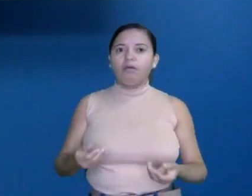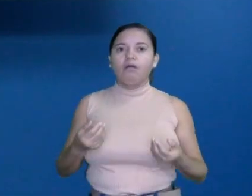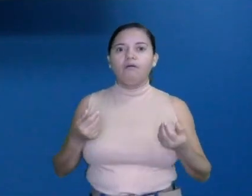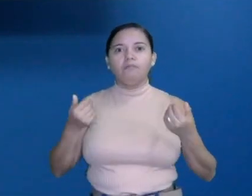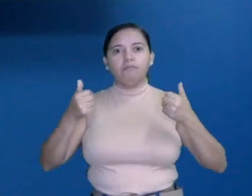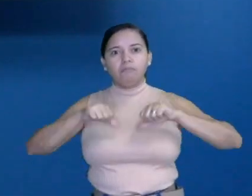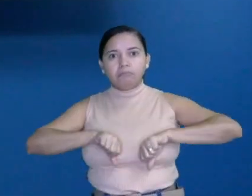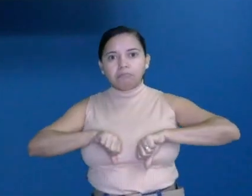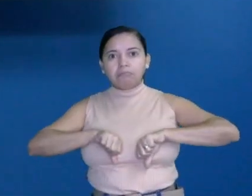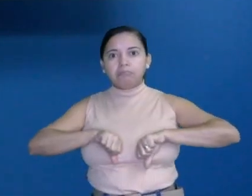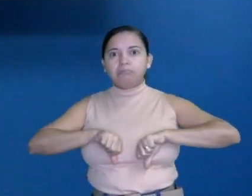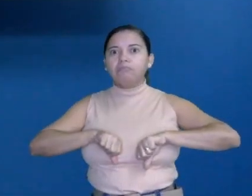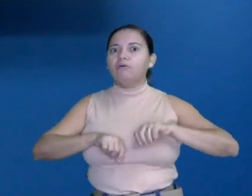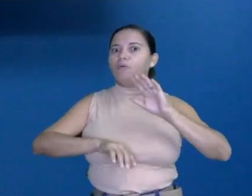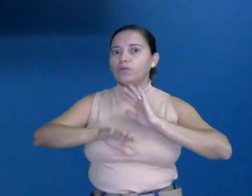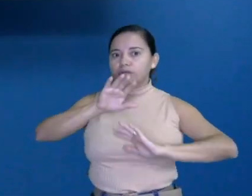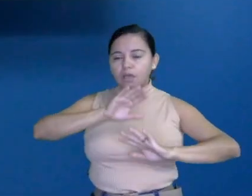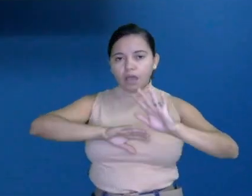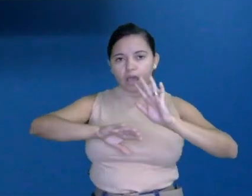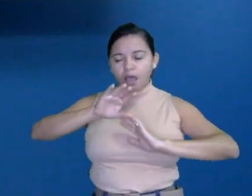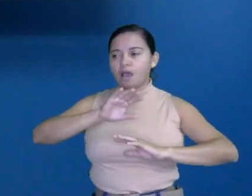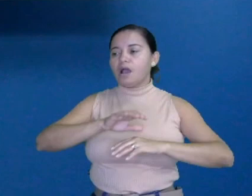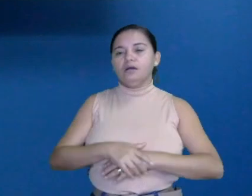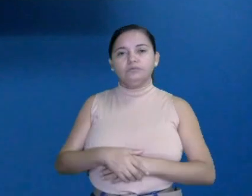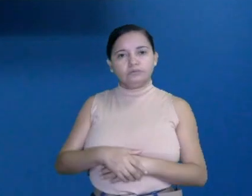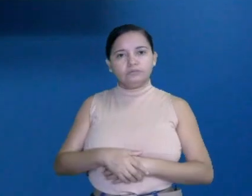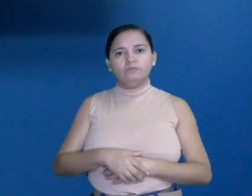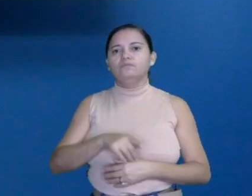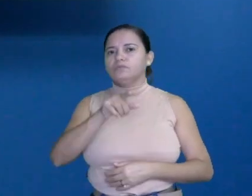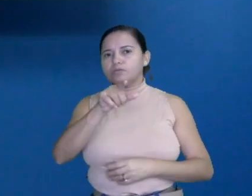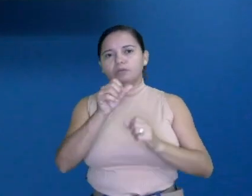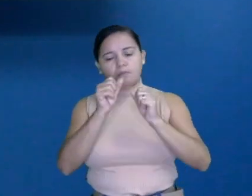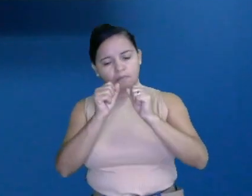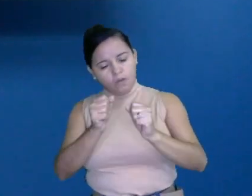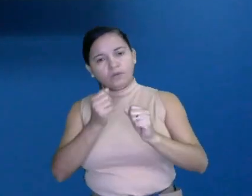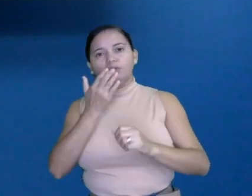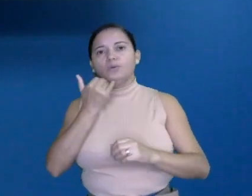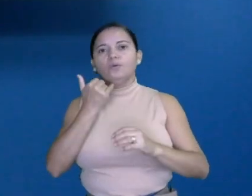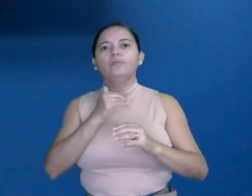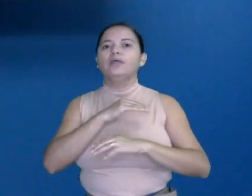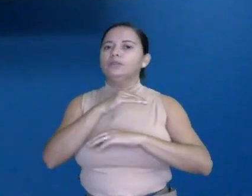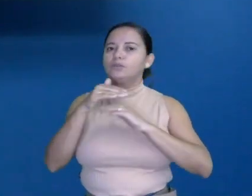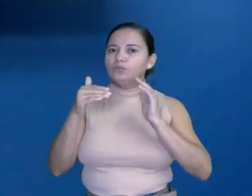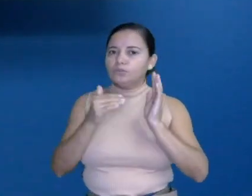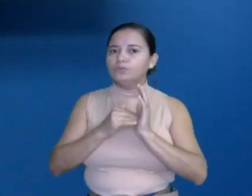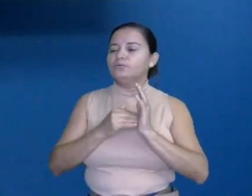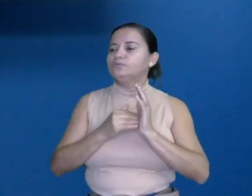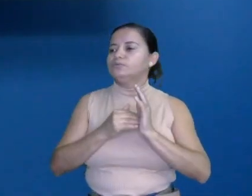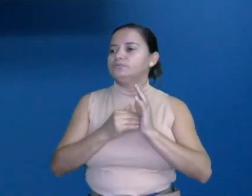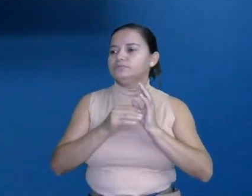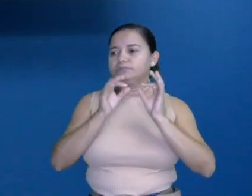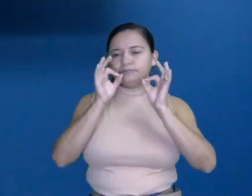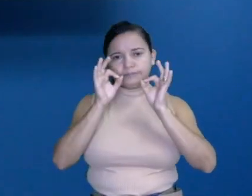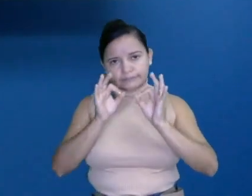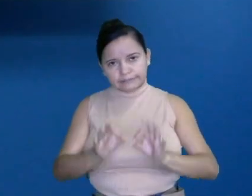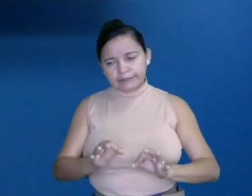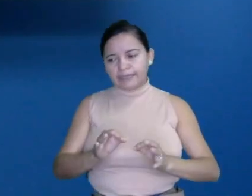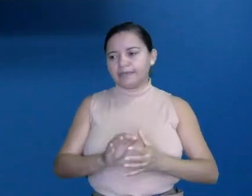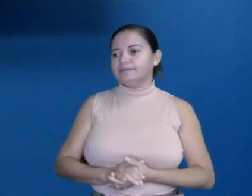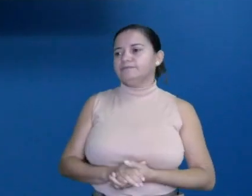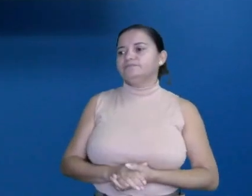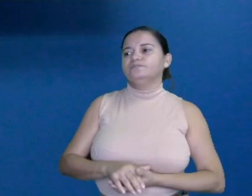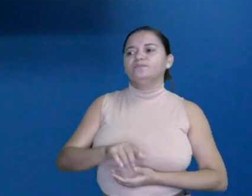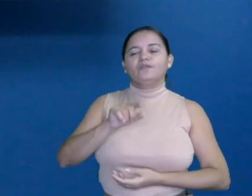aguentar. Tem que ter cuidado. Você pode comer de tudo, mas em quantidades certas, tá? Para que